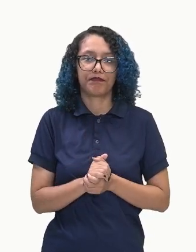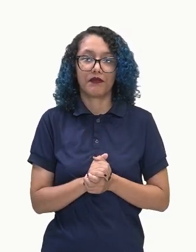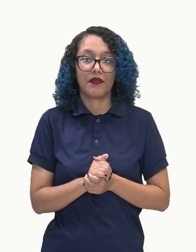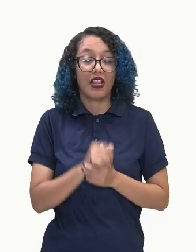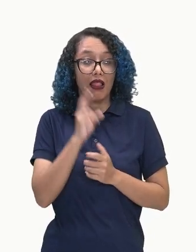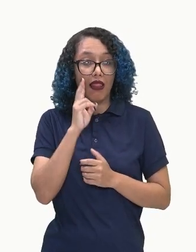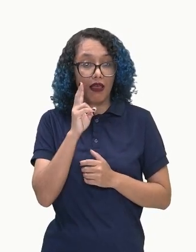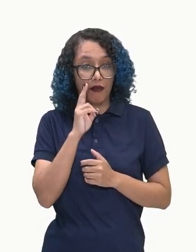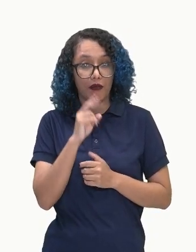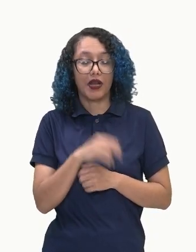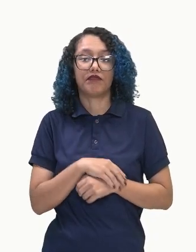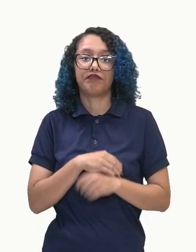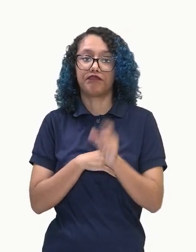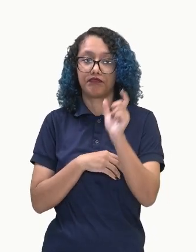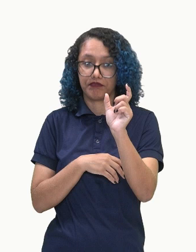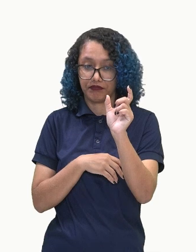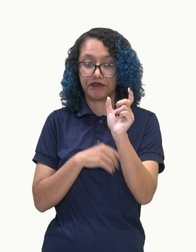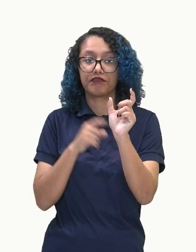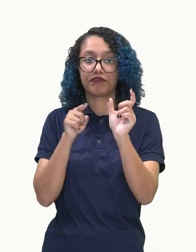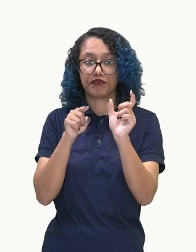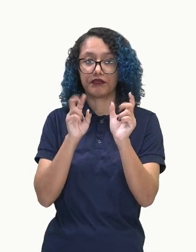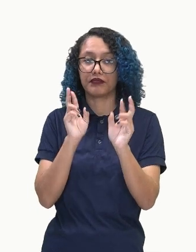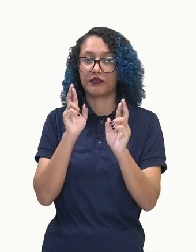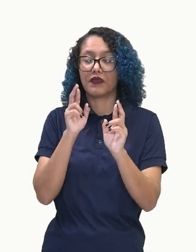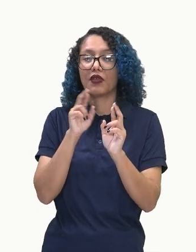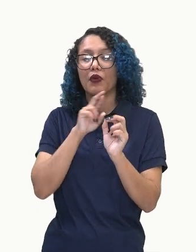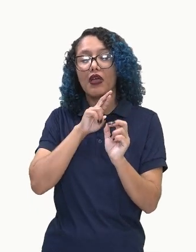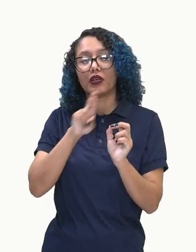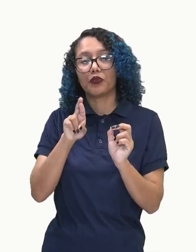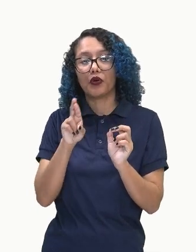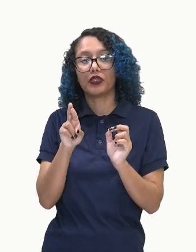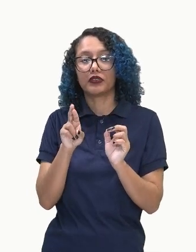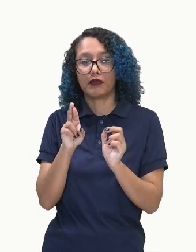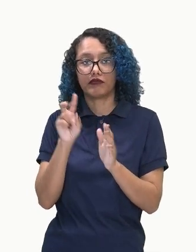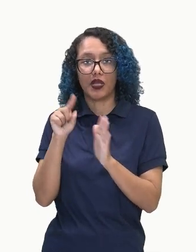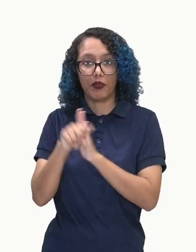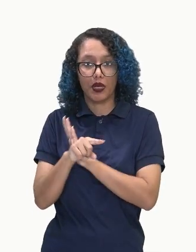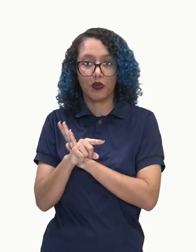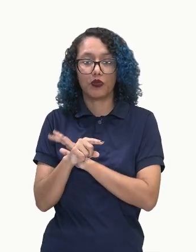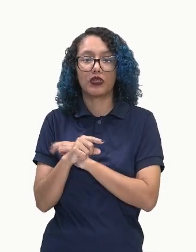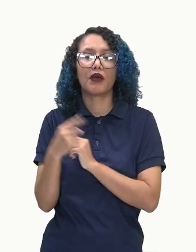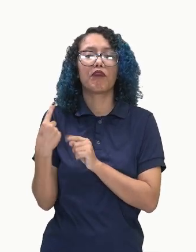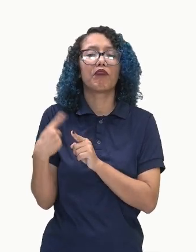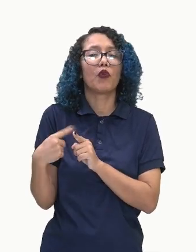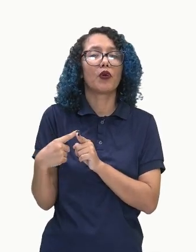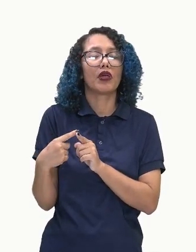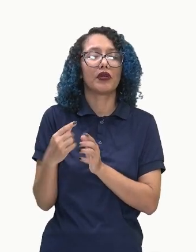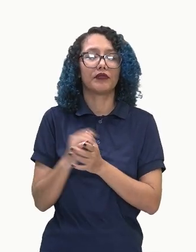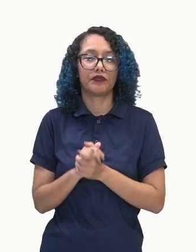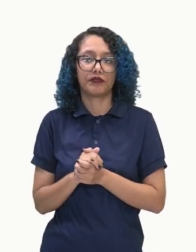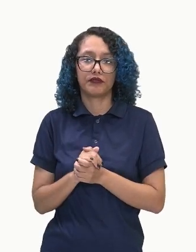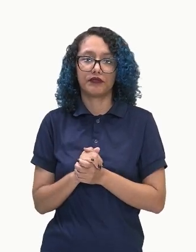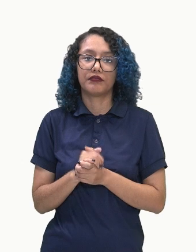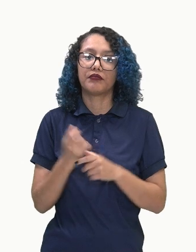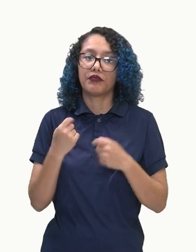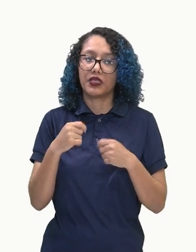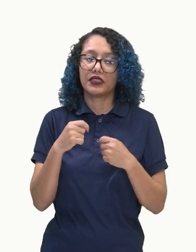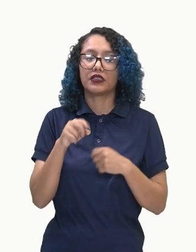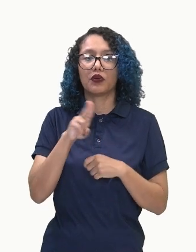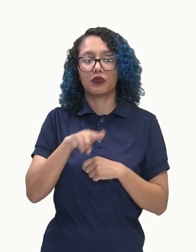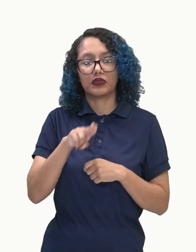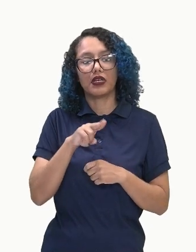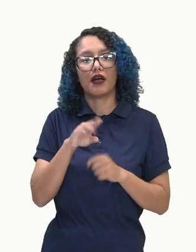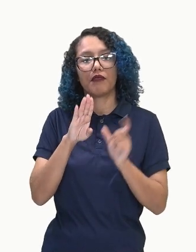lembre-se que because é a resposta para why, pergunta, né, que significa por quê, algo, e aí a resposta vai